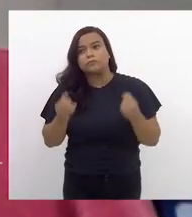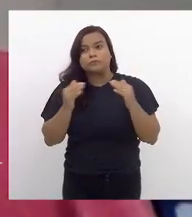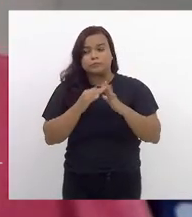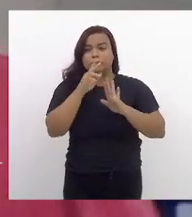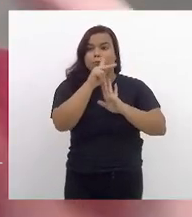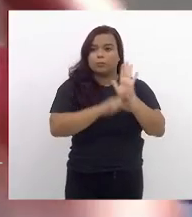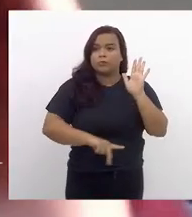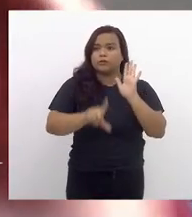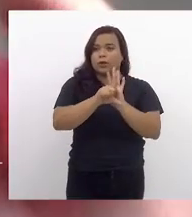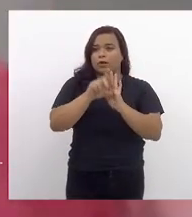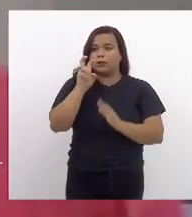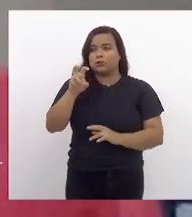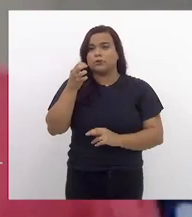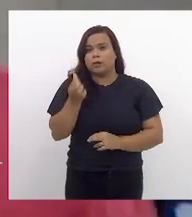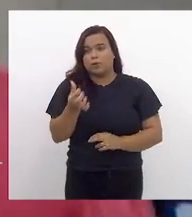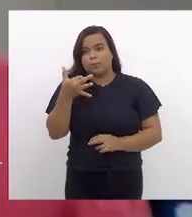lei